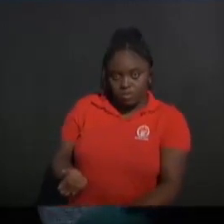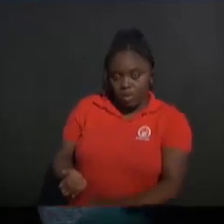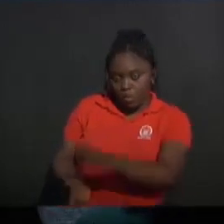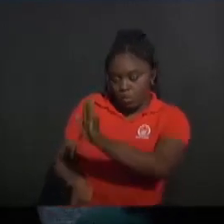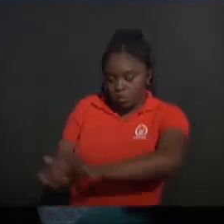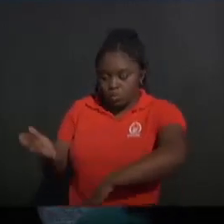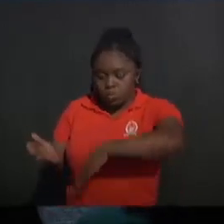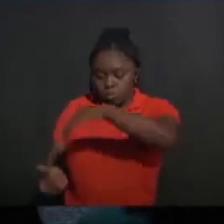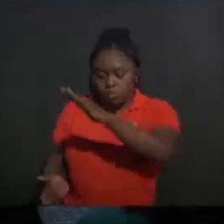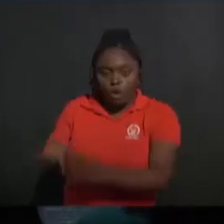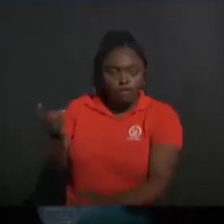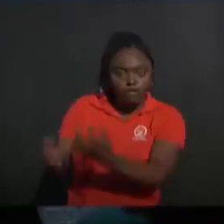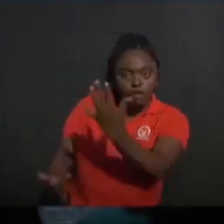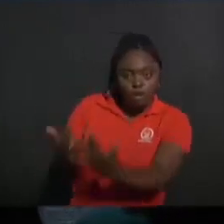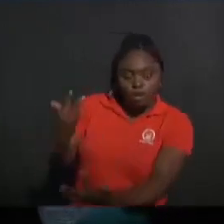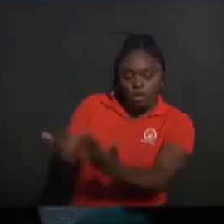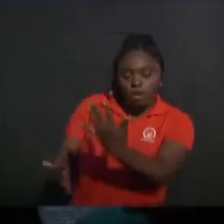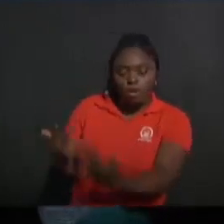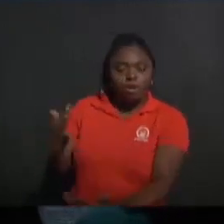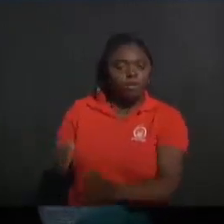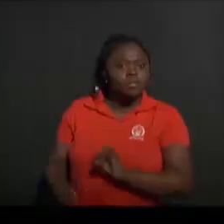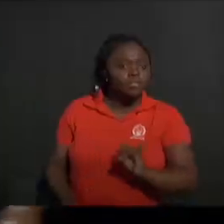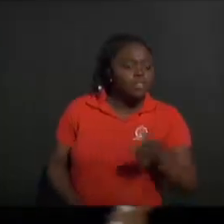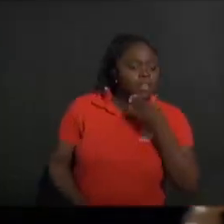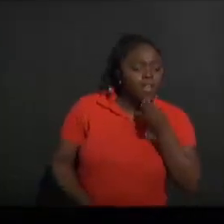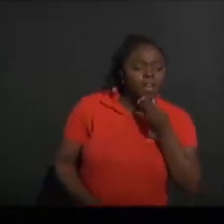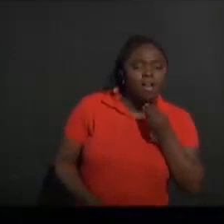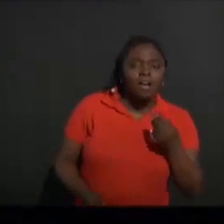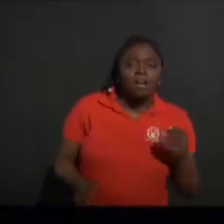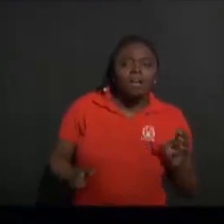de Roma. Se um homem desse não é o anticristo, quem é?